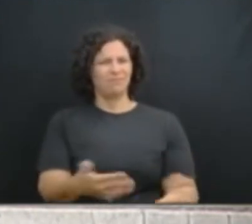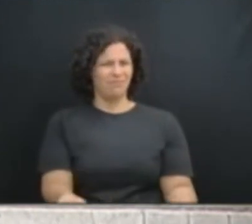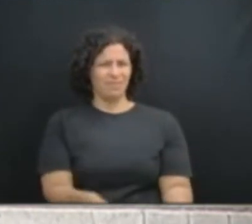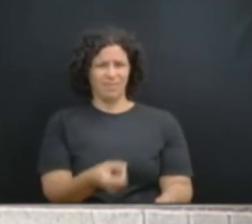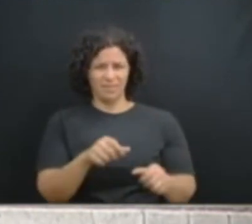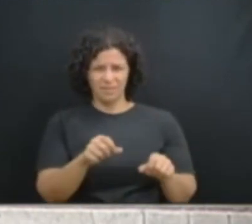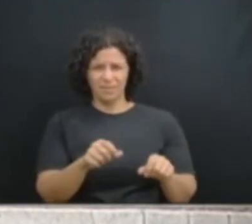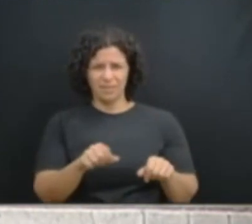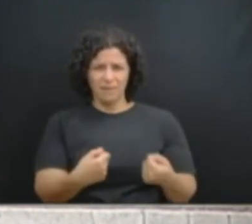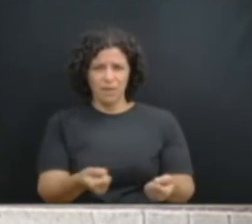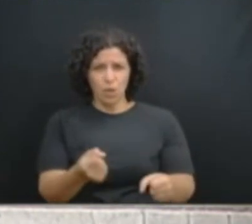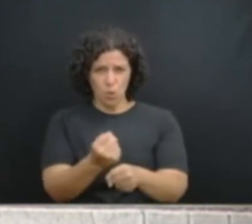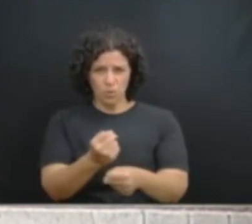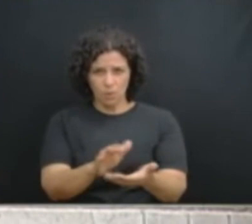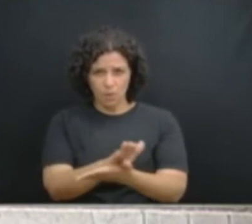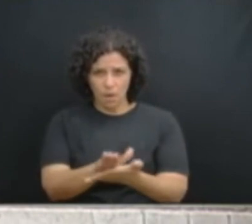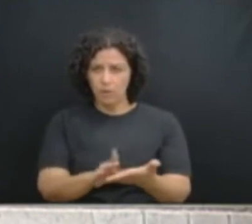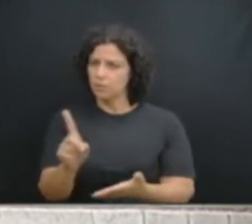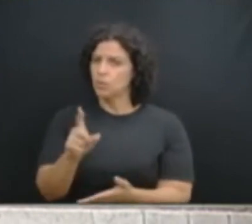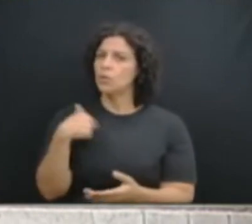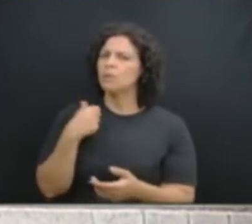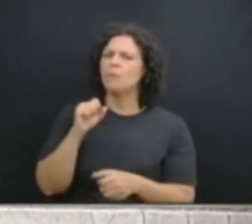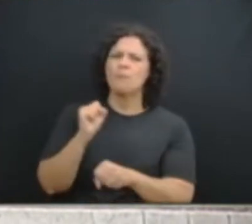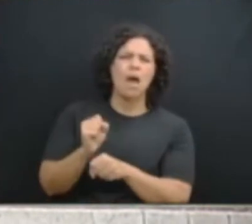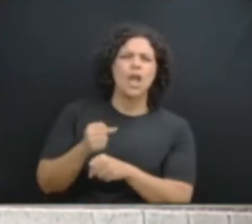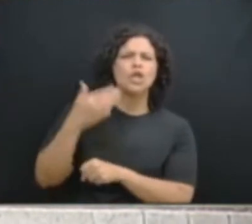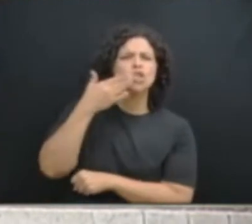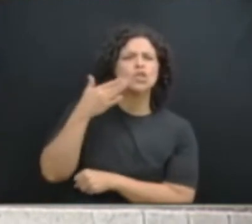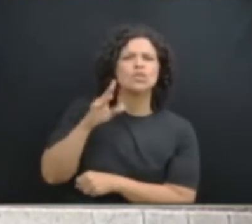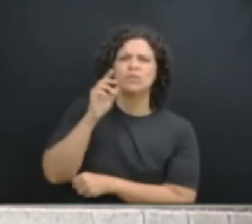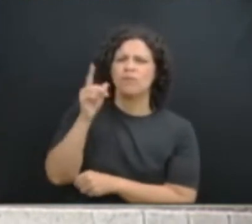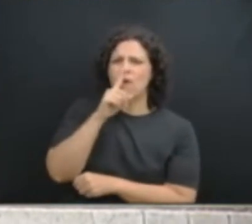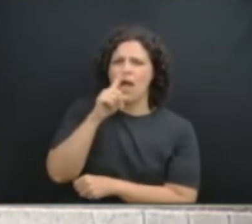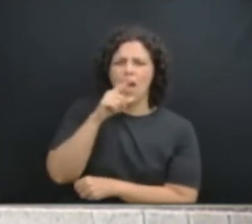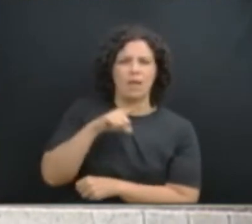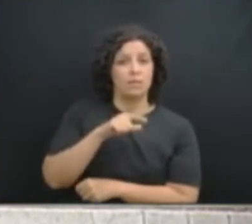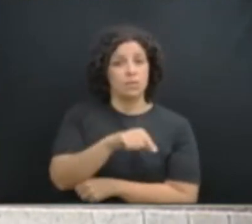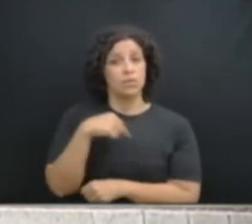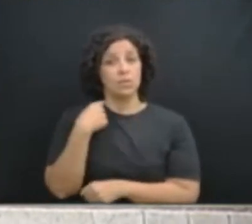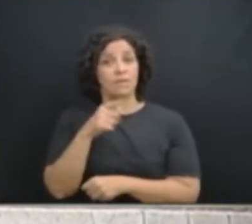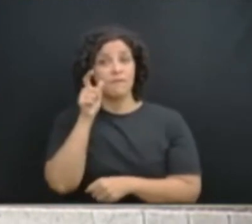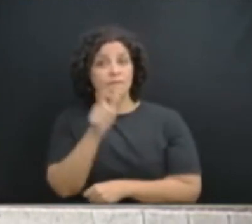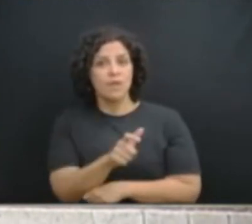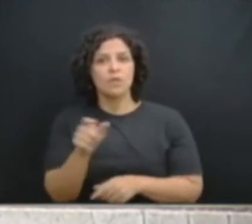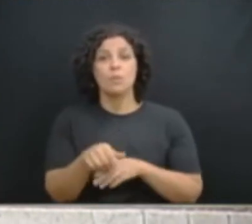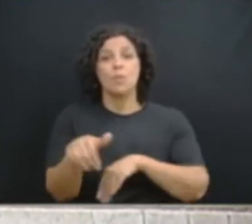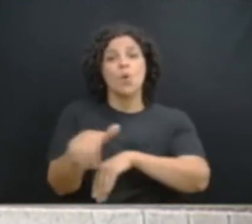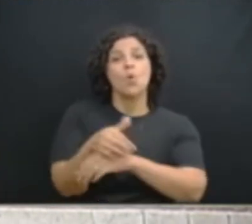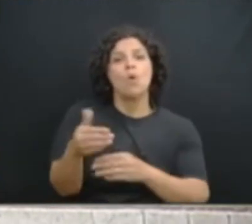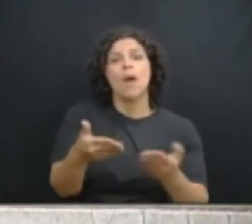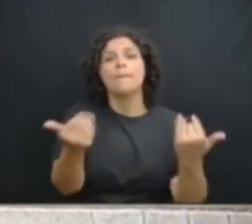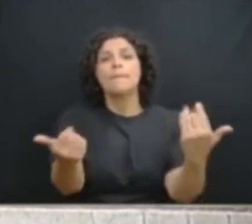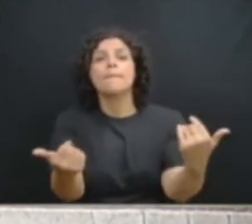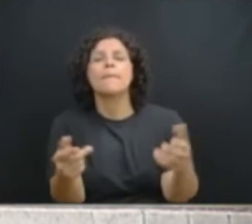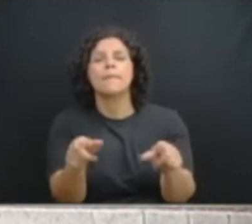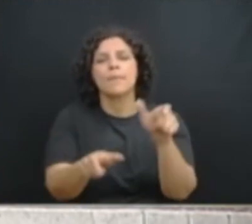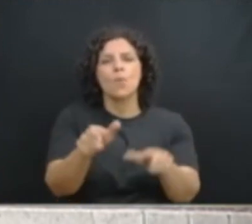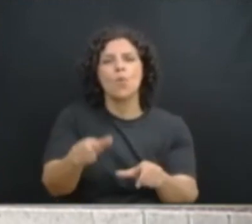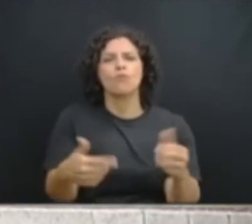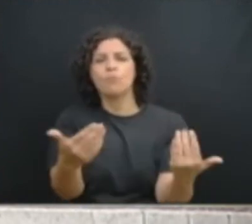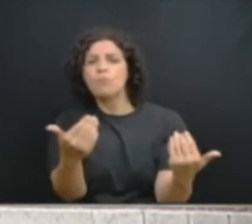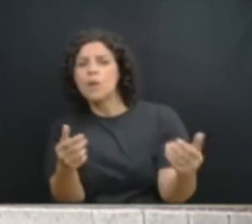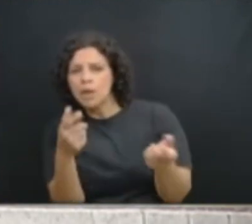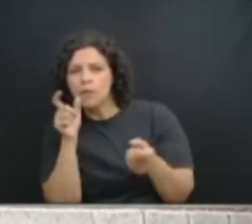defendeu um pedágio sem obra. Para com esse discurso falho. Ouça a voz da rua. Se não ouvir a